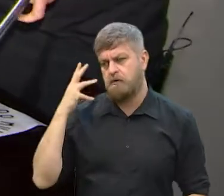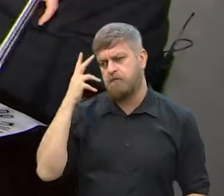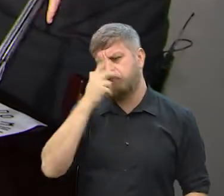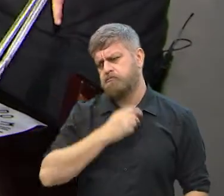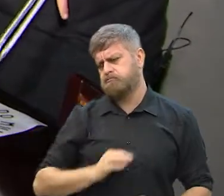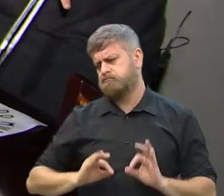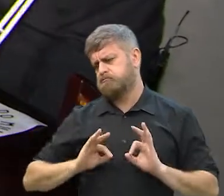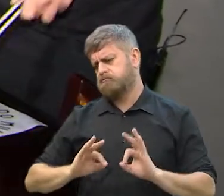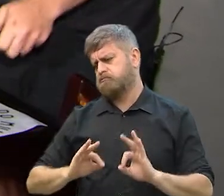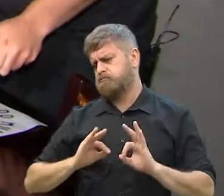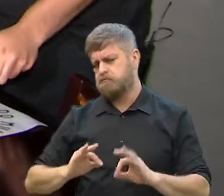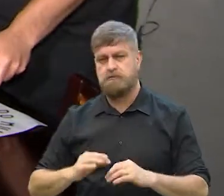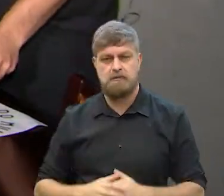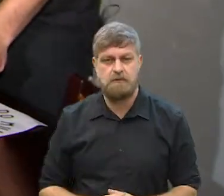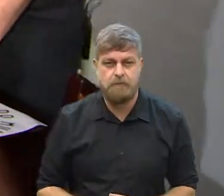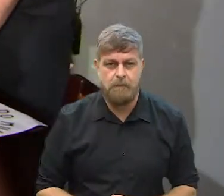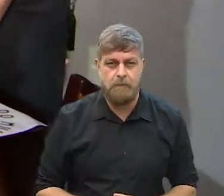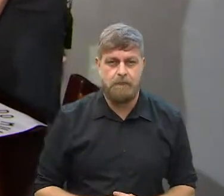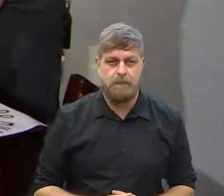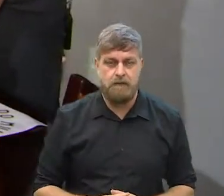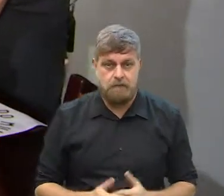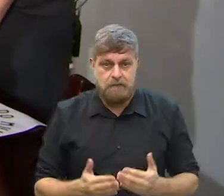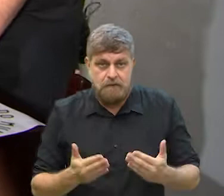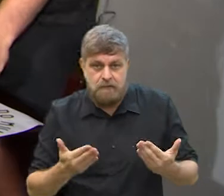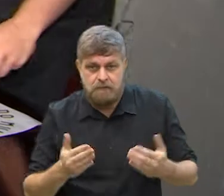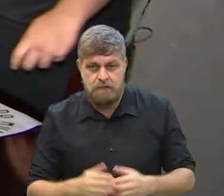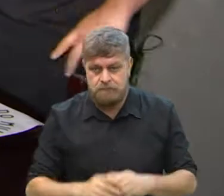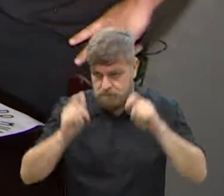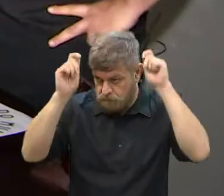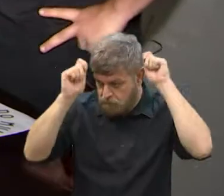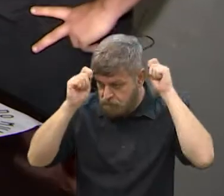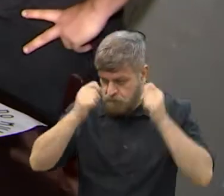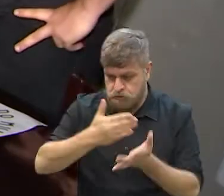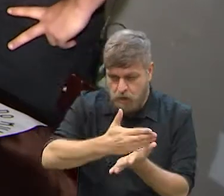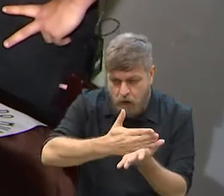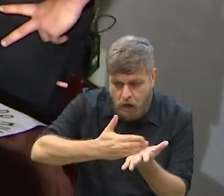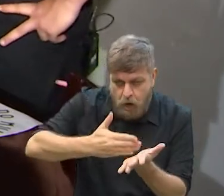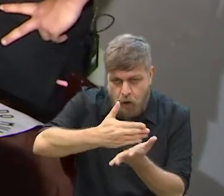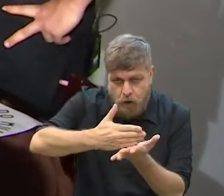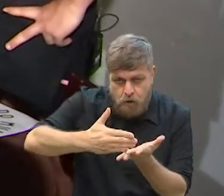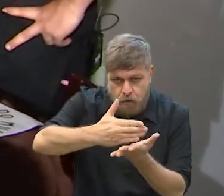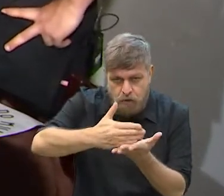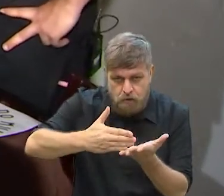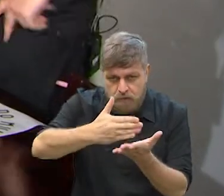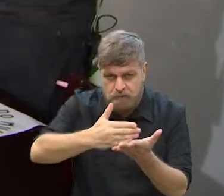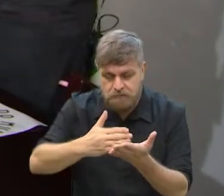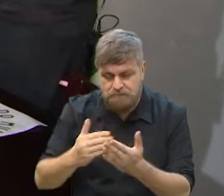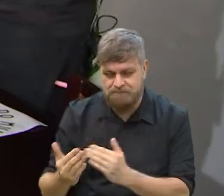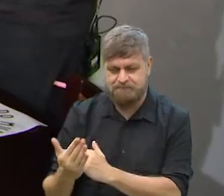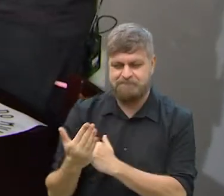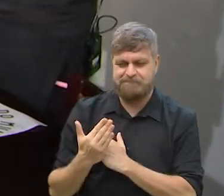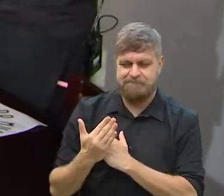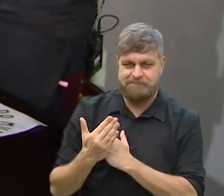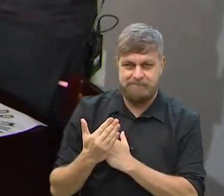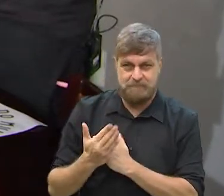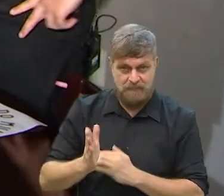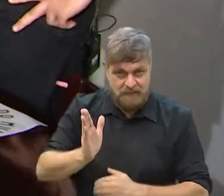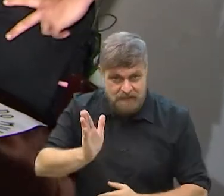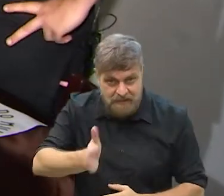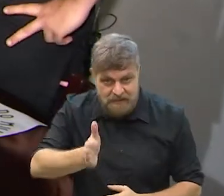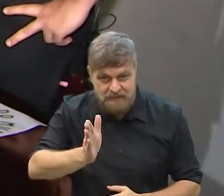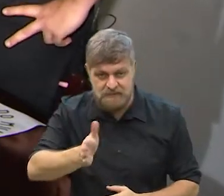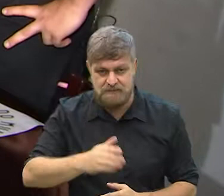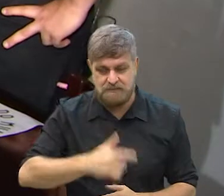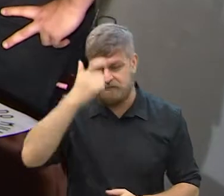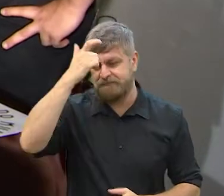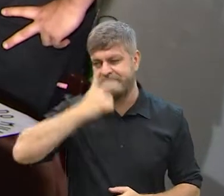Tá lindo. E, gente, bom, Paulo já cortou aqui, já fez, né, esse favor, né, me ajudou com o corte,